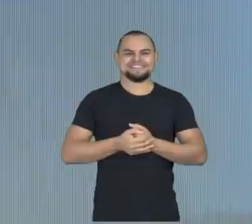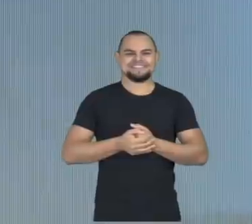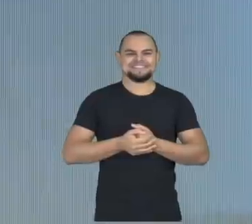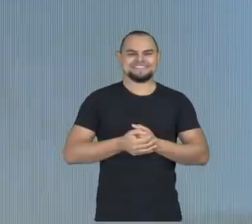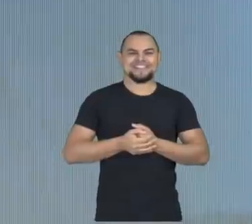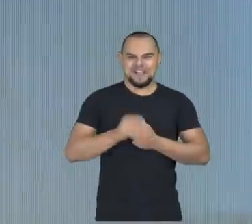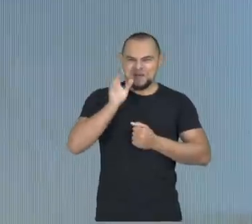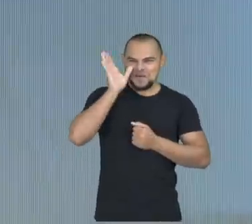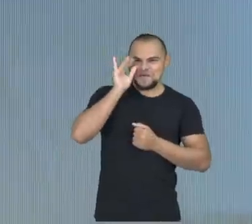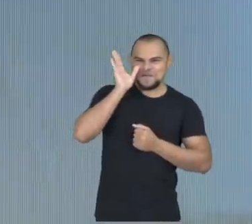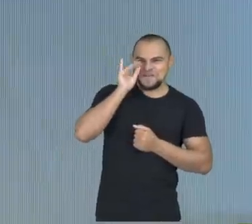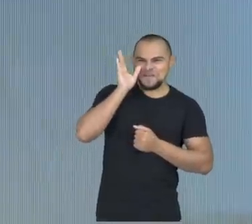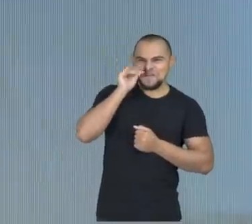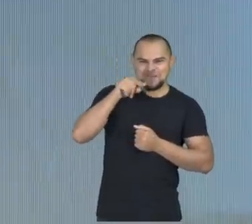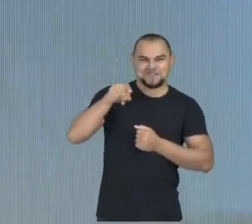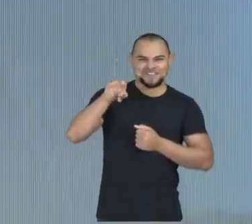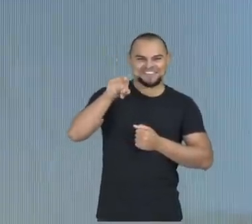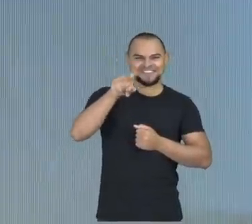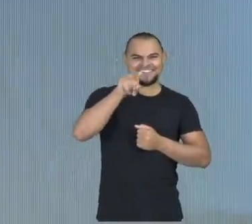Povo curioso.